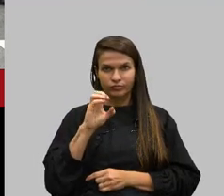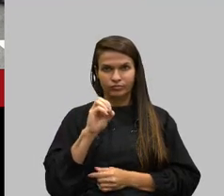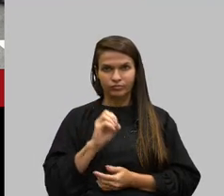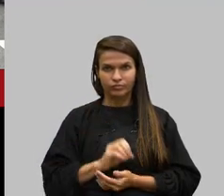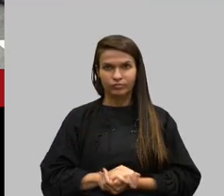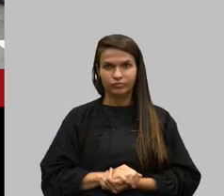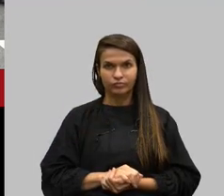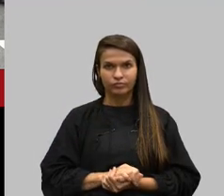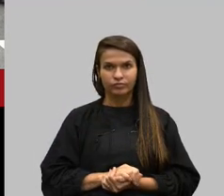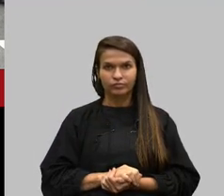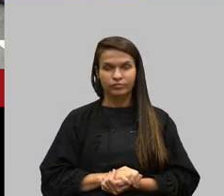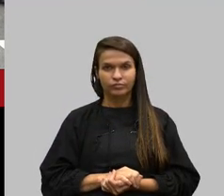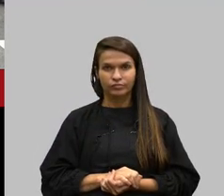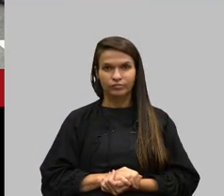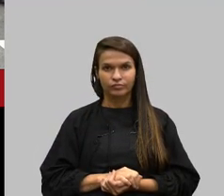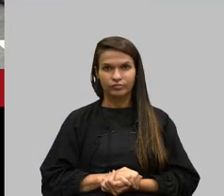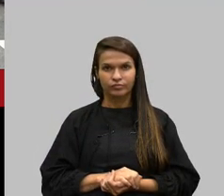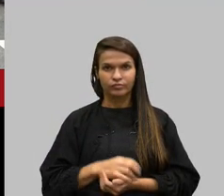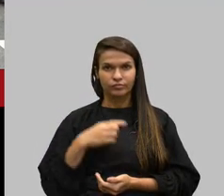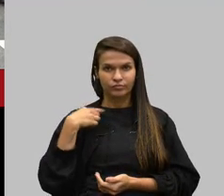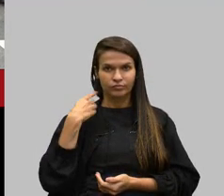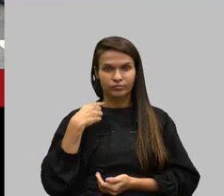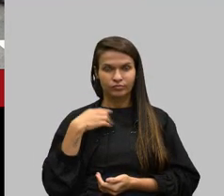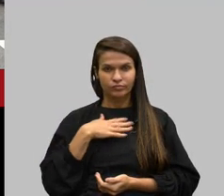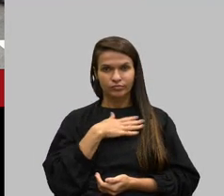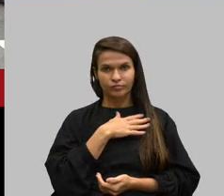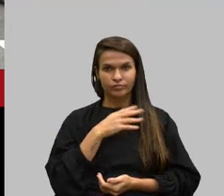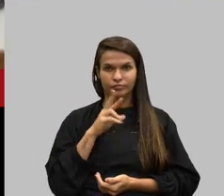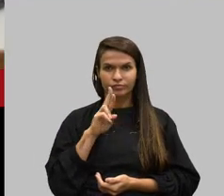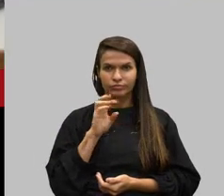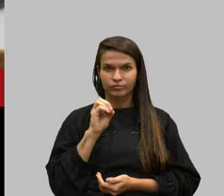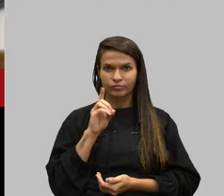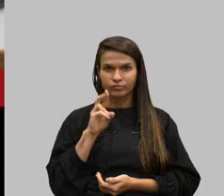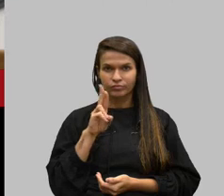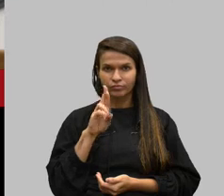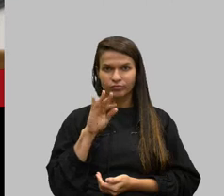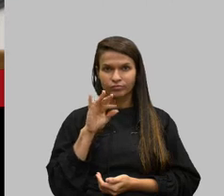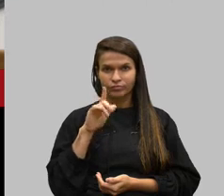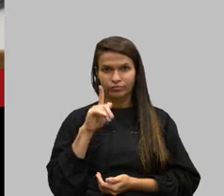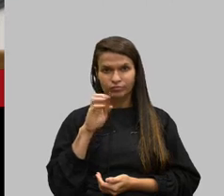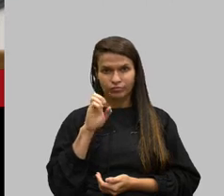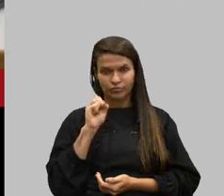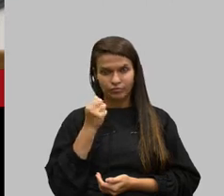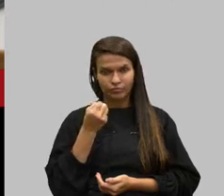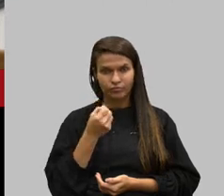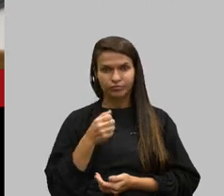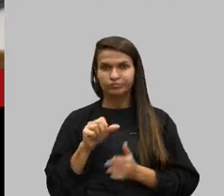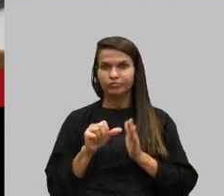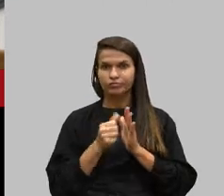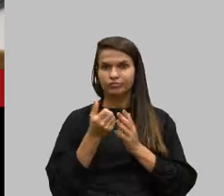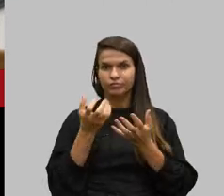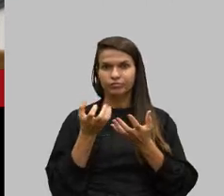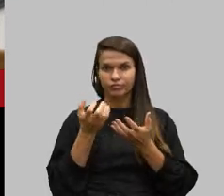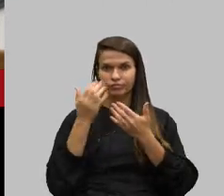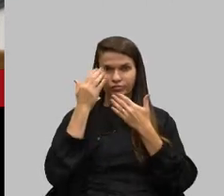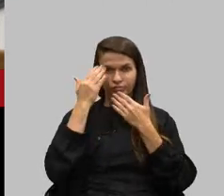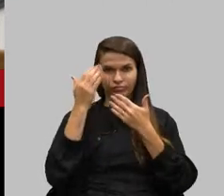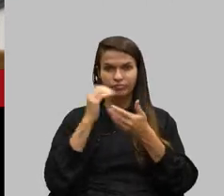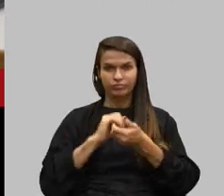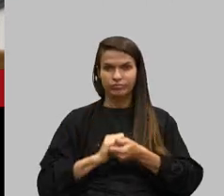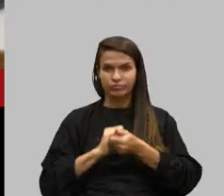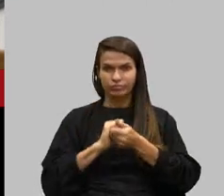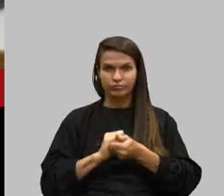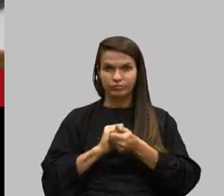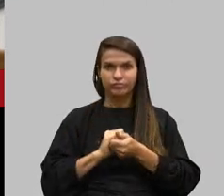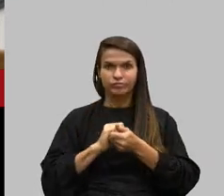Marcelo Deputado Sargento Rodrigues primeiro lugar quero agradecer os cumprimentos pelo trabalho que tá sendo